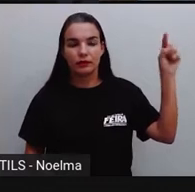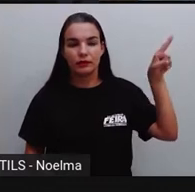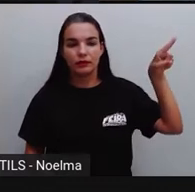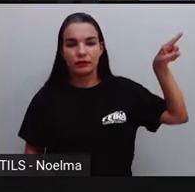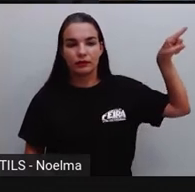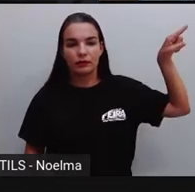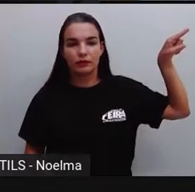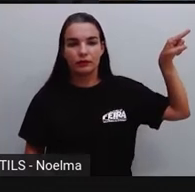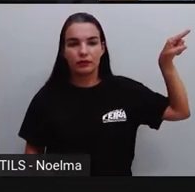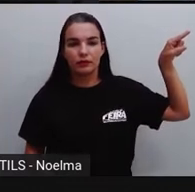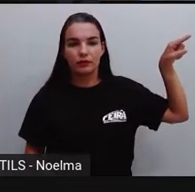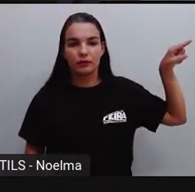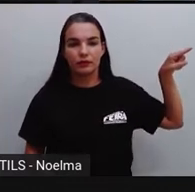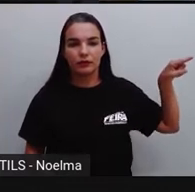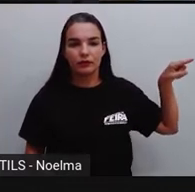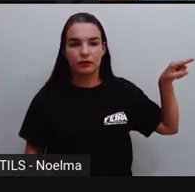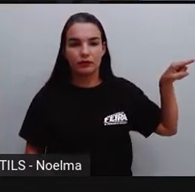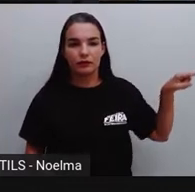serviço,